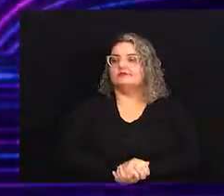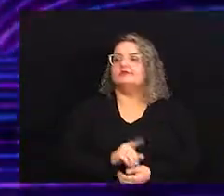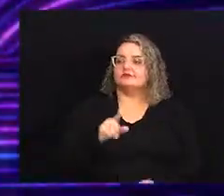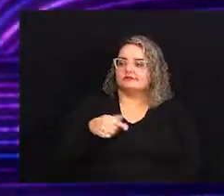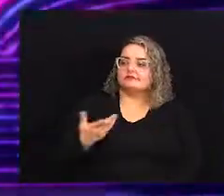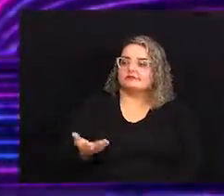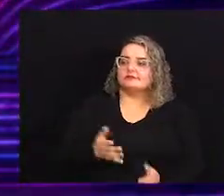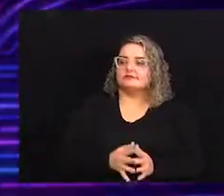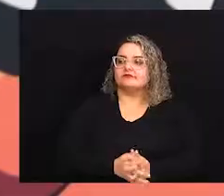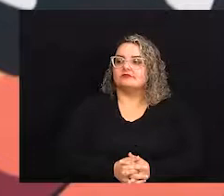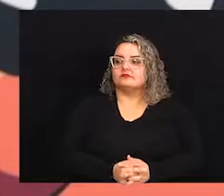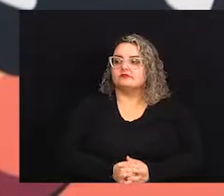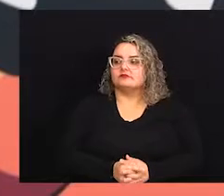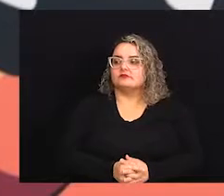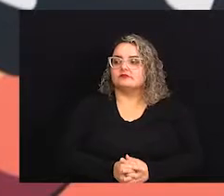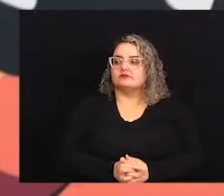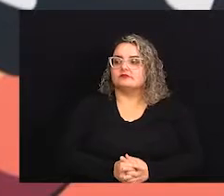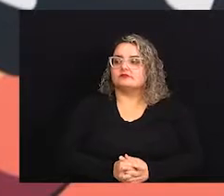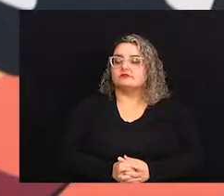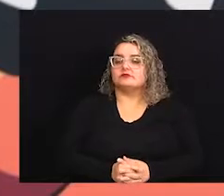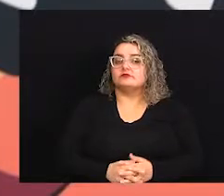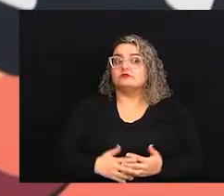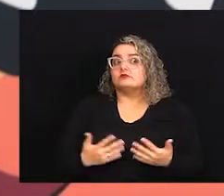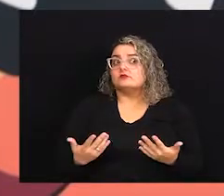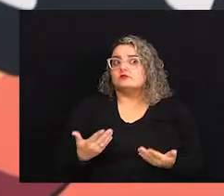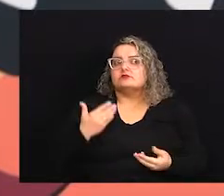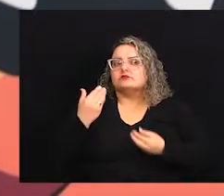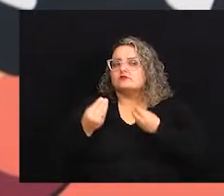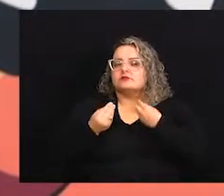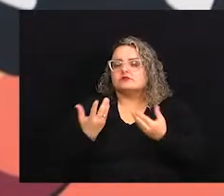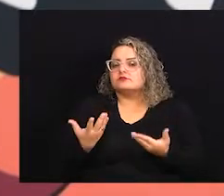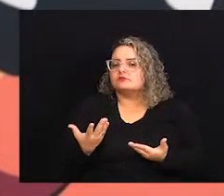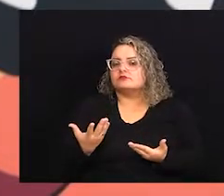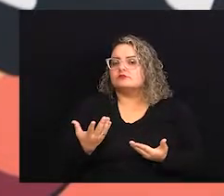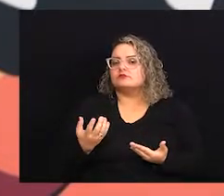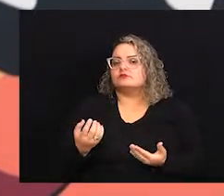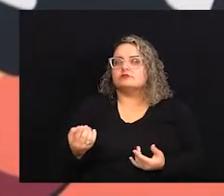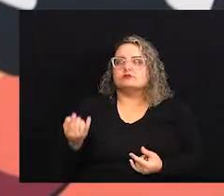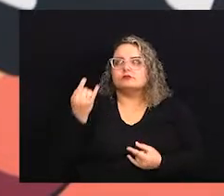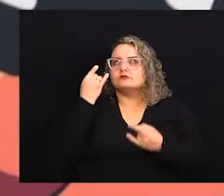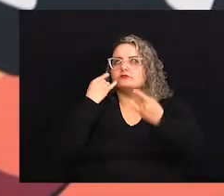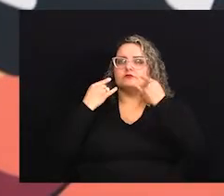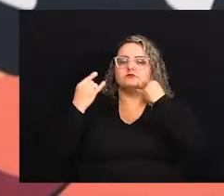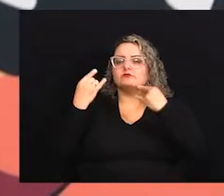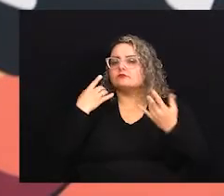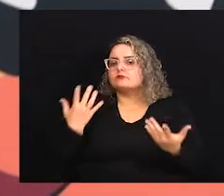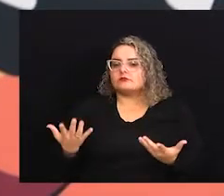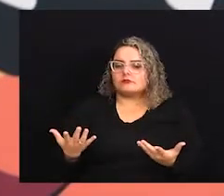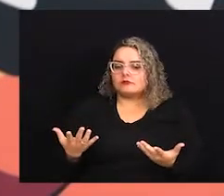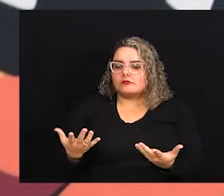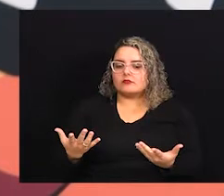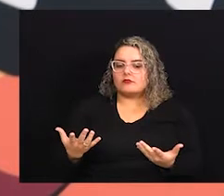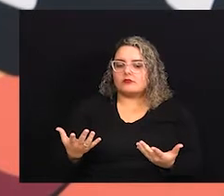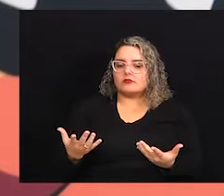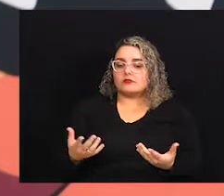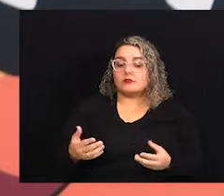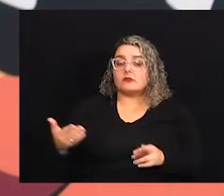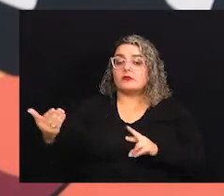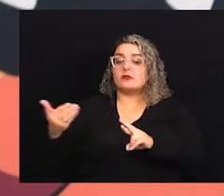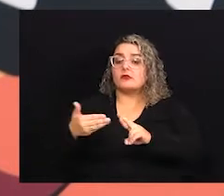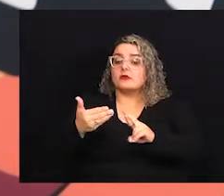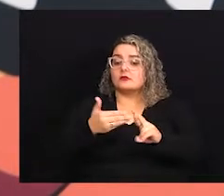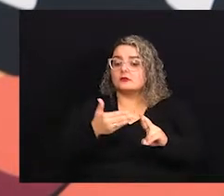milionário, é isso. E de onde que veio essa inspiração, são